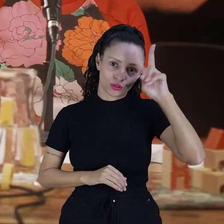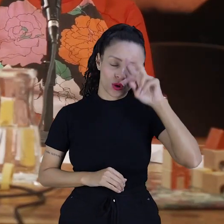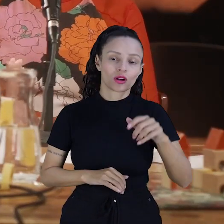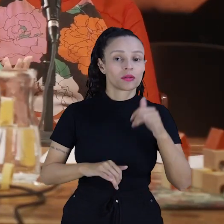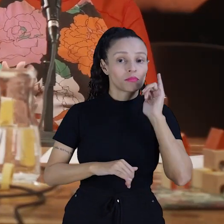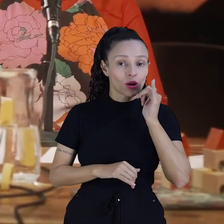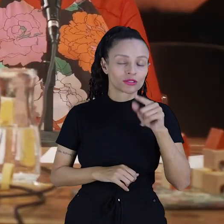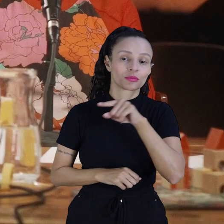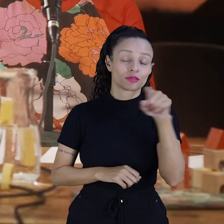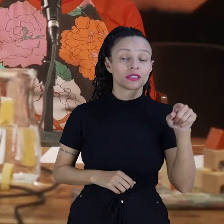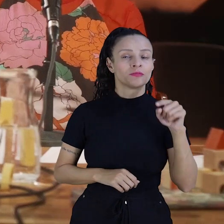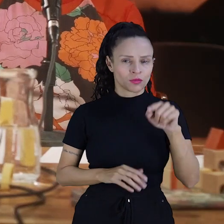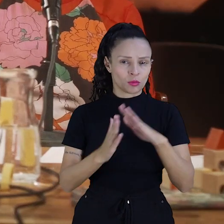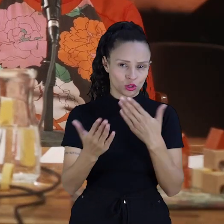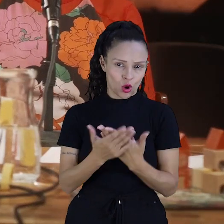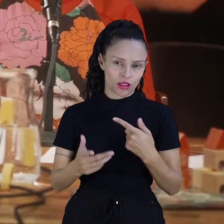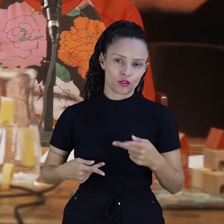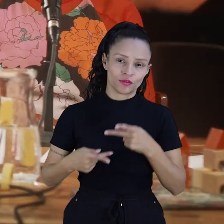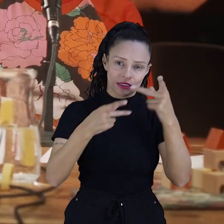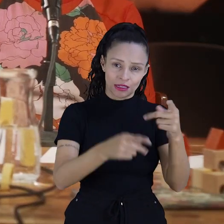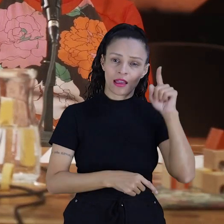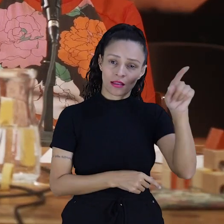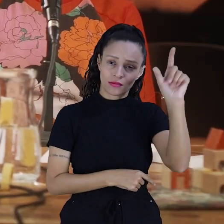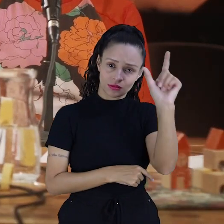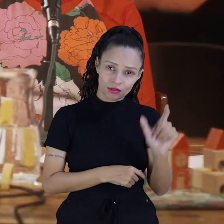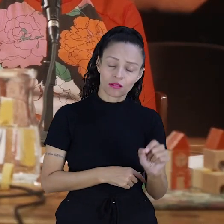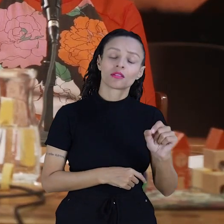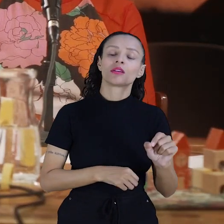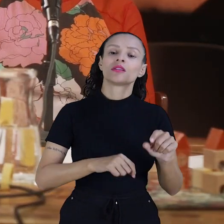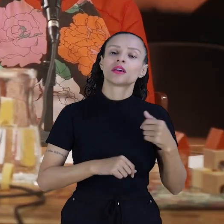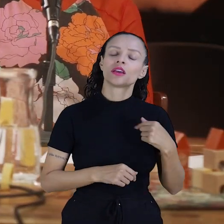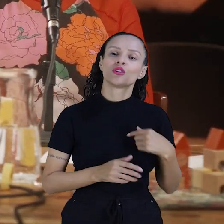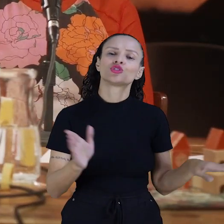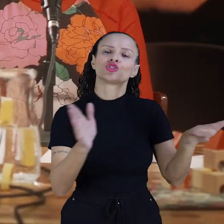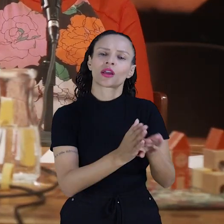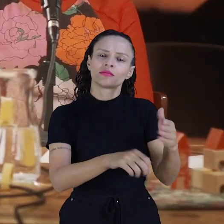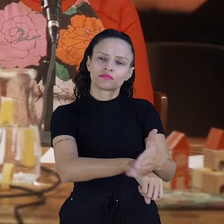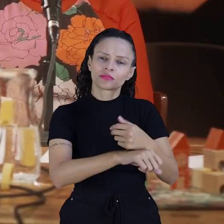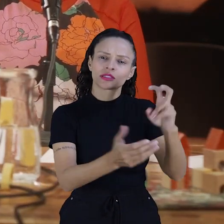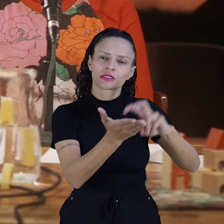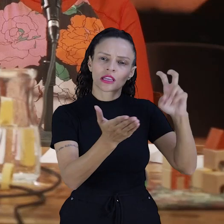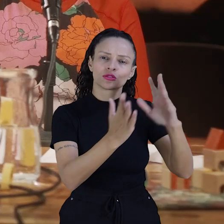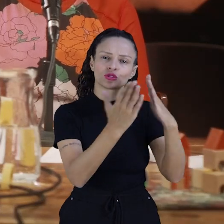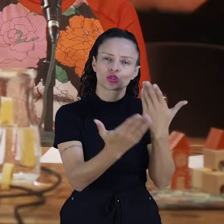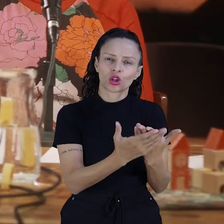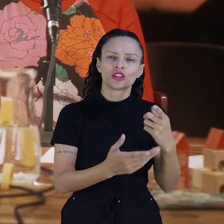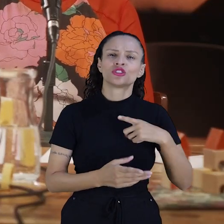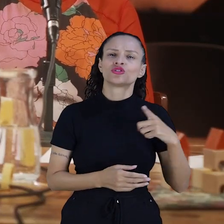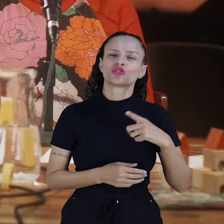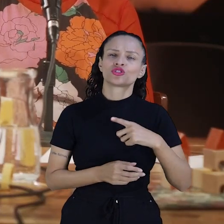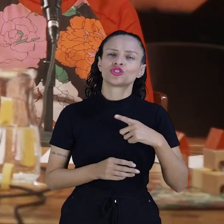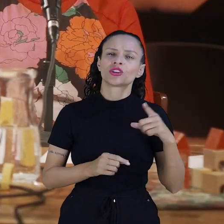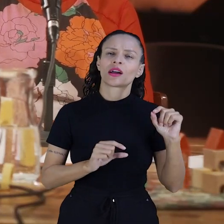história para eu contar para vocês disso, que numa dessas escolas que eu visitei em Bolonha, cheguei cedo na escola, a escola estava assim, cheia